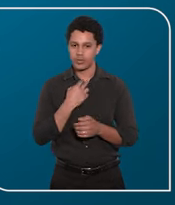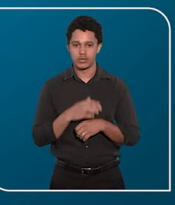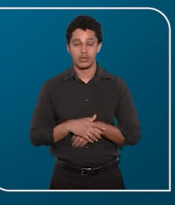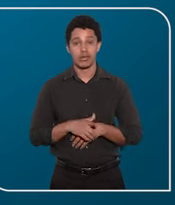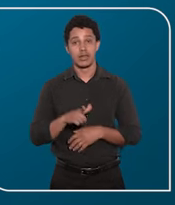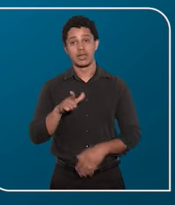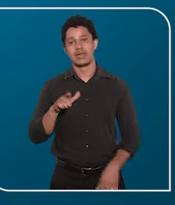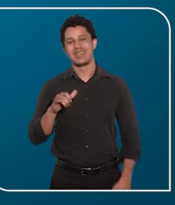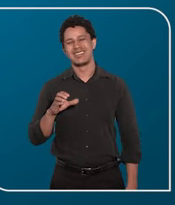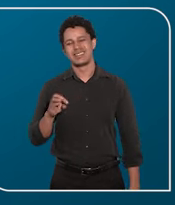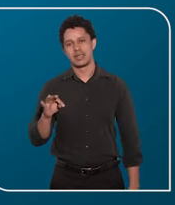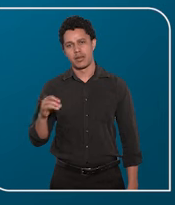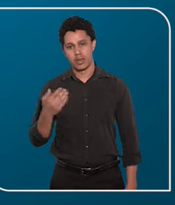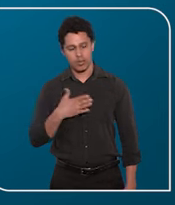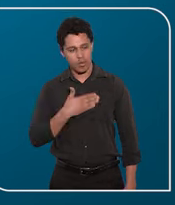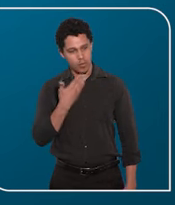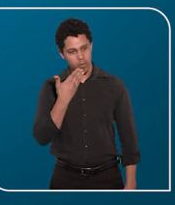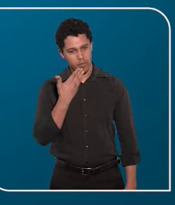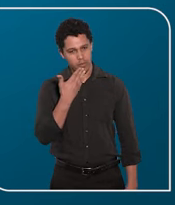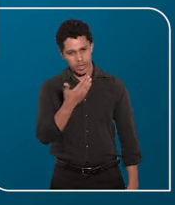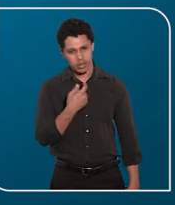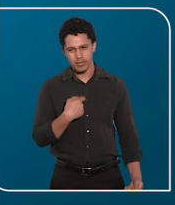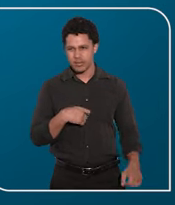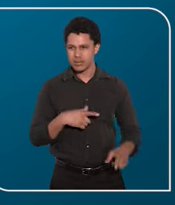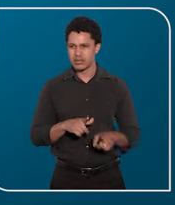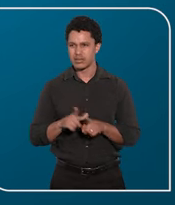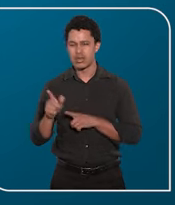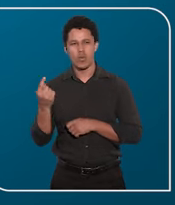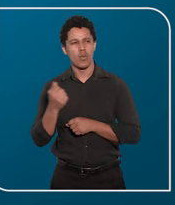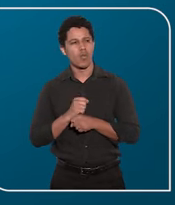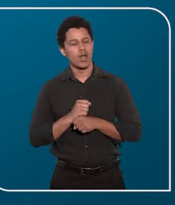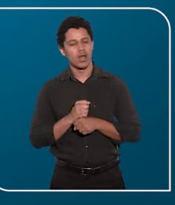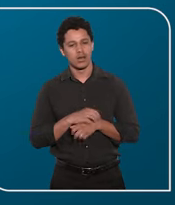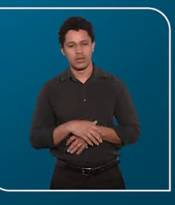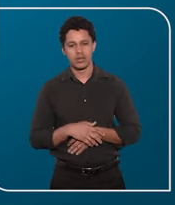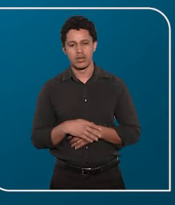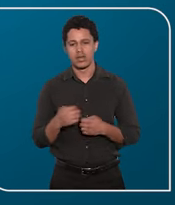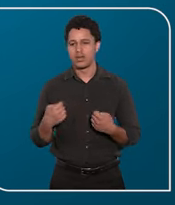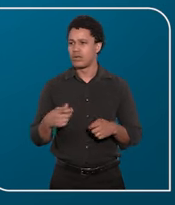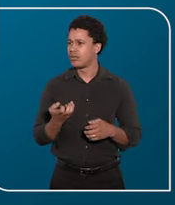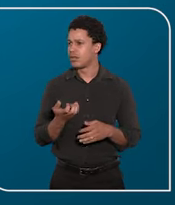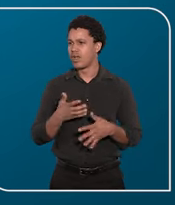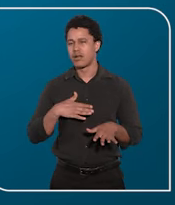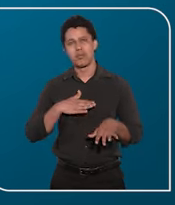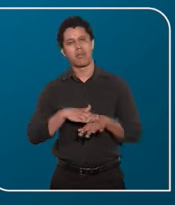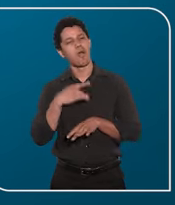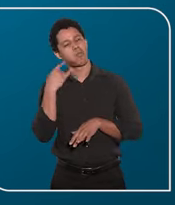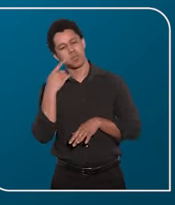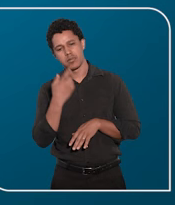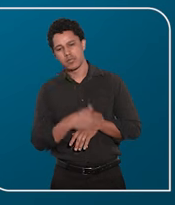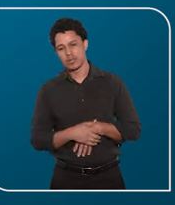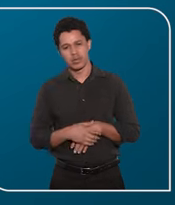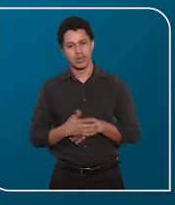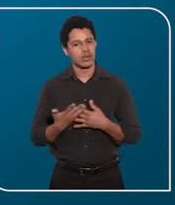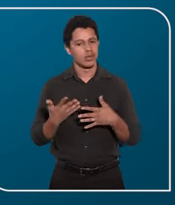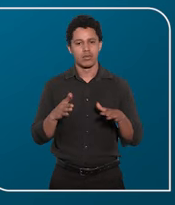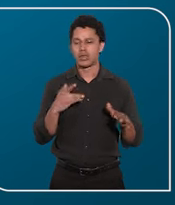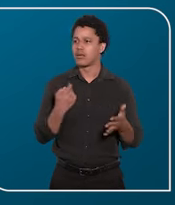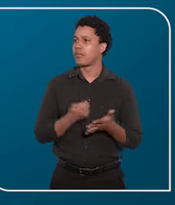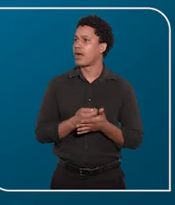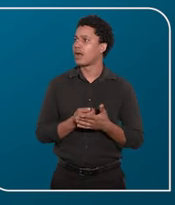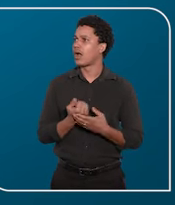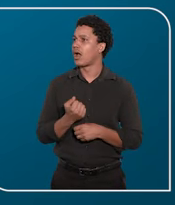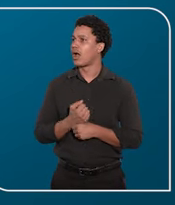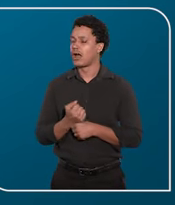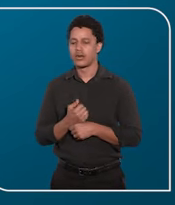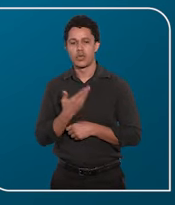licenciamento, quando eu peço, eu quero fazer um ano sabático, não quero mais advogar, e não quero também pagar anuidade, eu peço